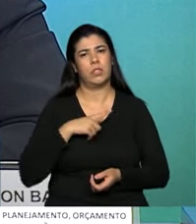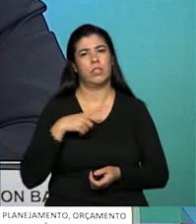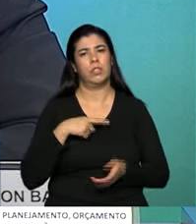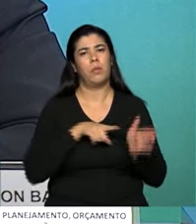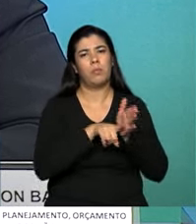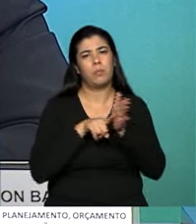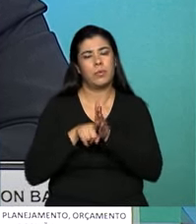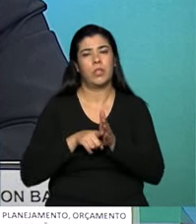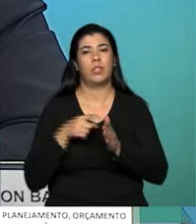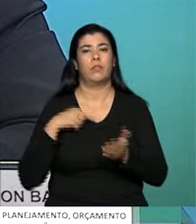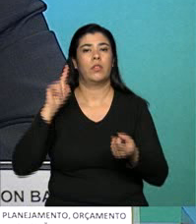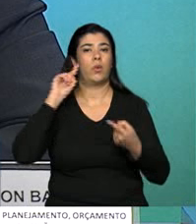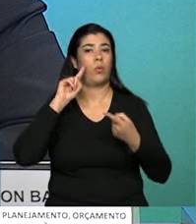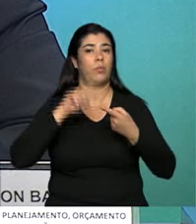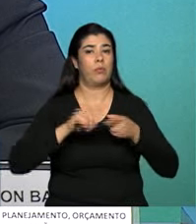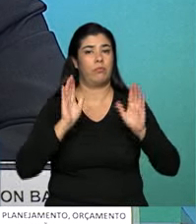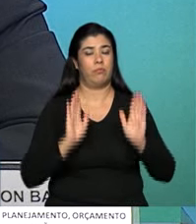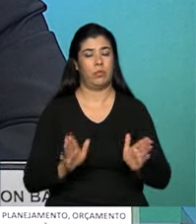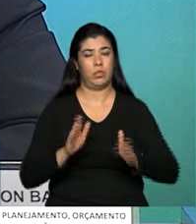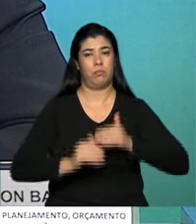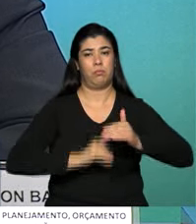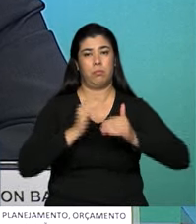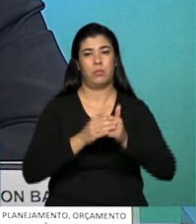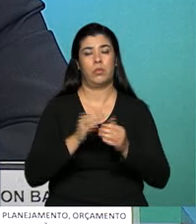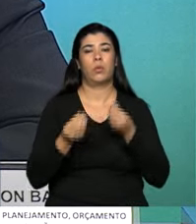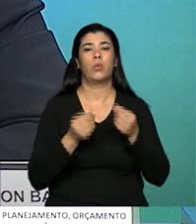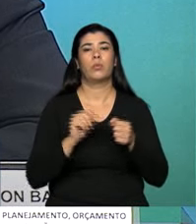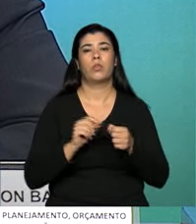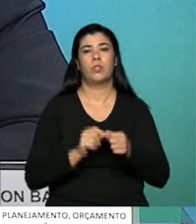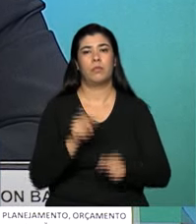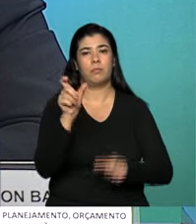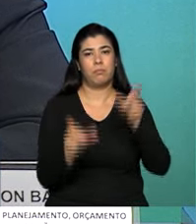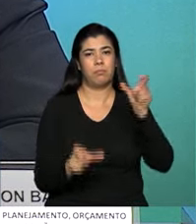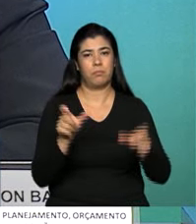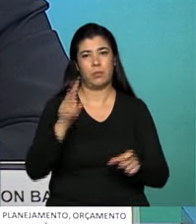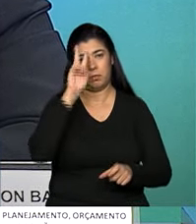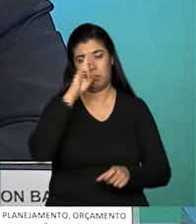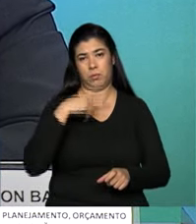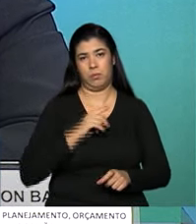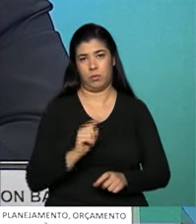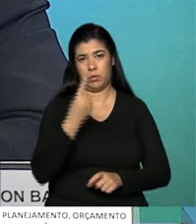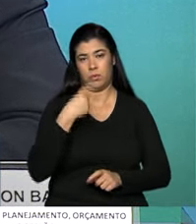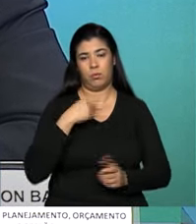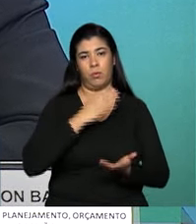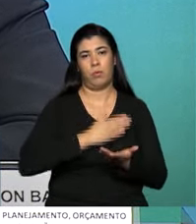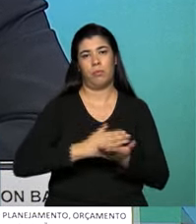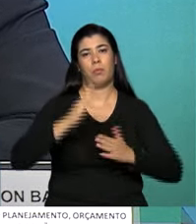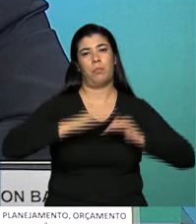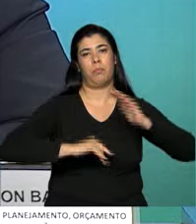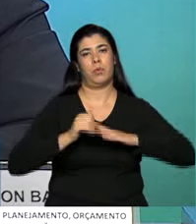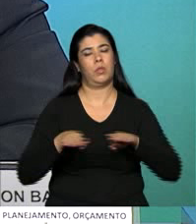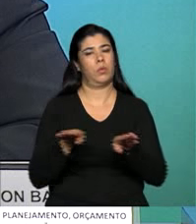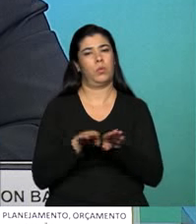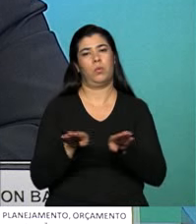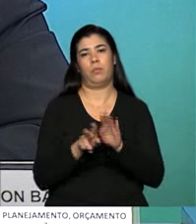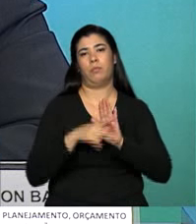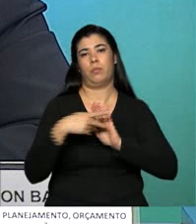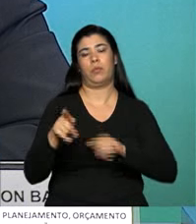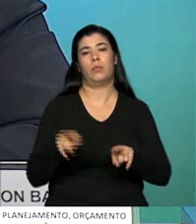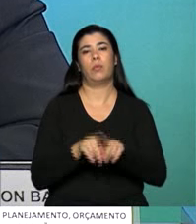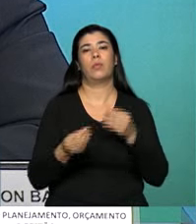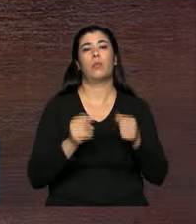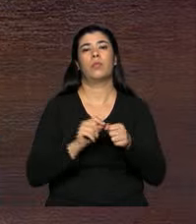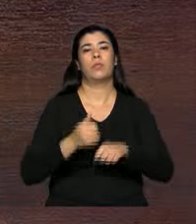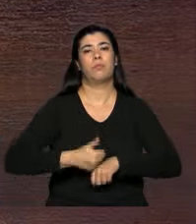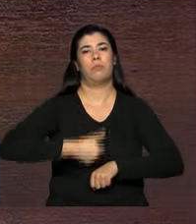combinar todos esses processos que já estão acontecendo de de modo individualizado numa iniciativa comum de de melhoria de